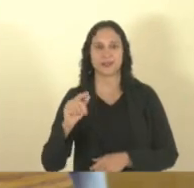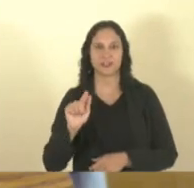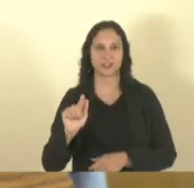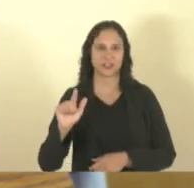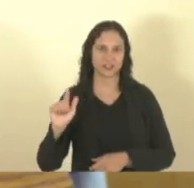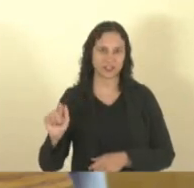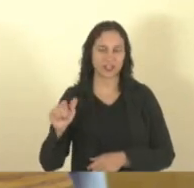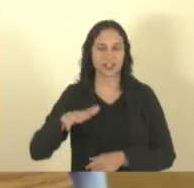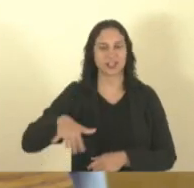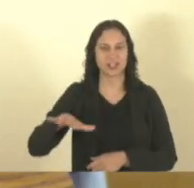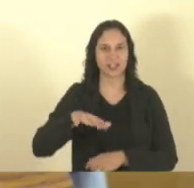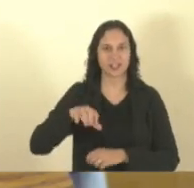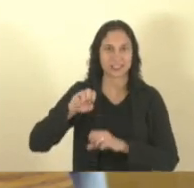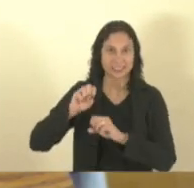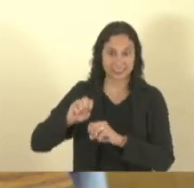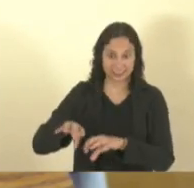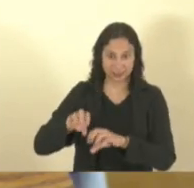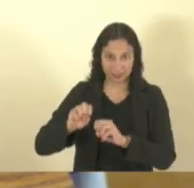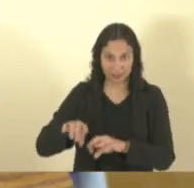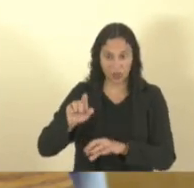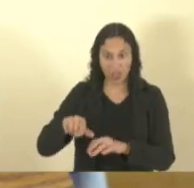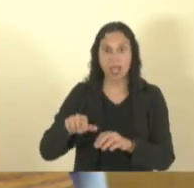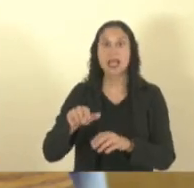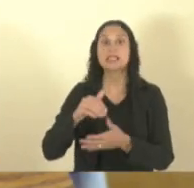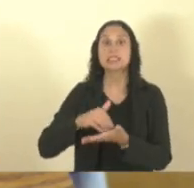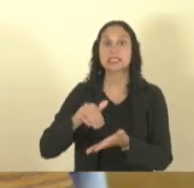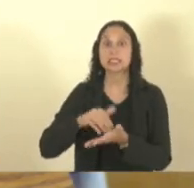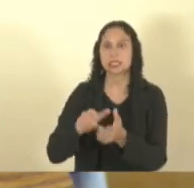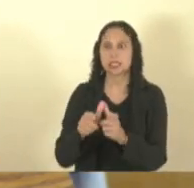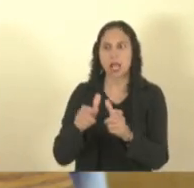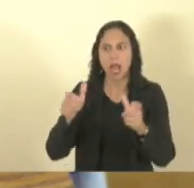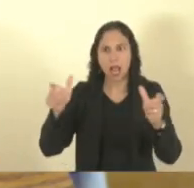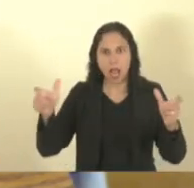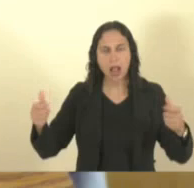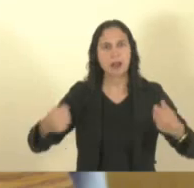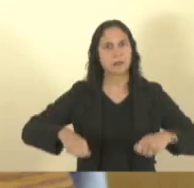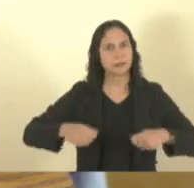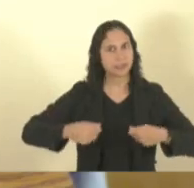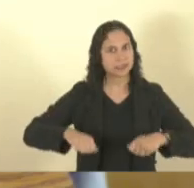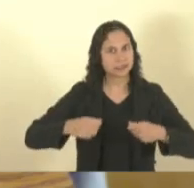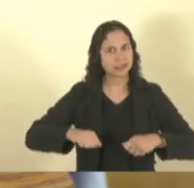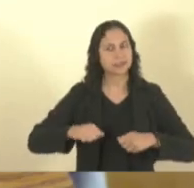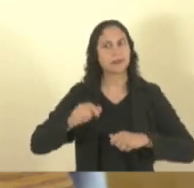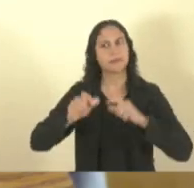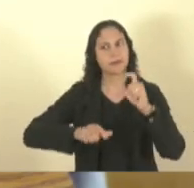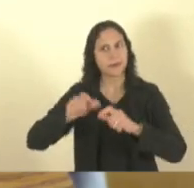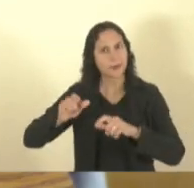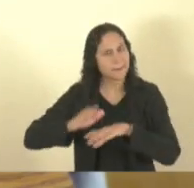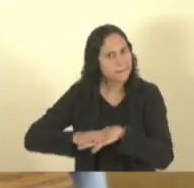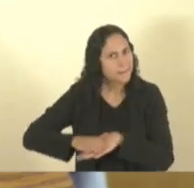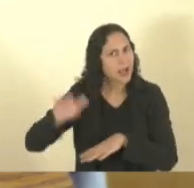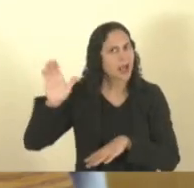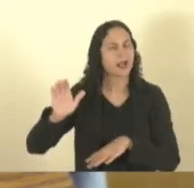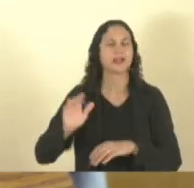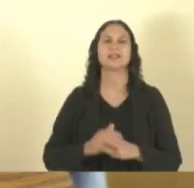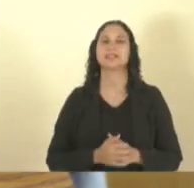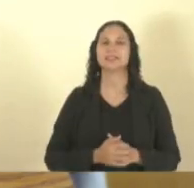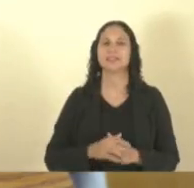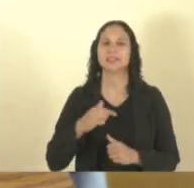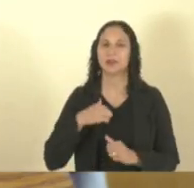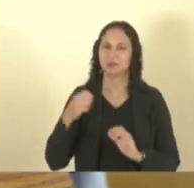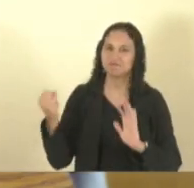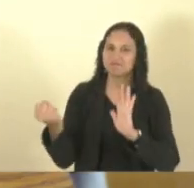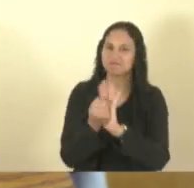Secretaria de Educação, que é uma secretaria grande e merece, precisa de mais servidores desta carreira. Mas feito esse